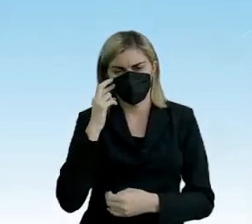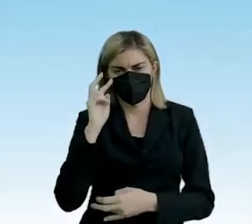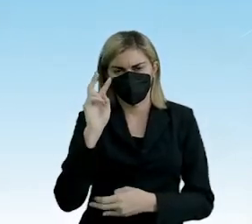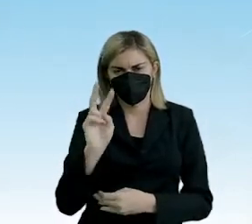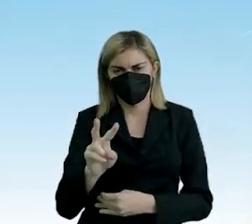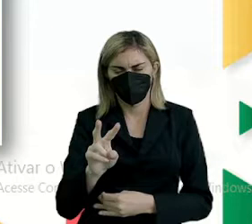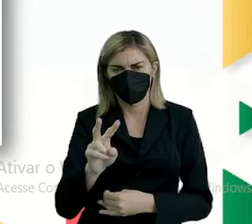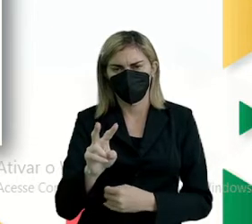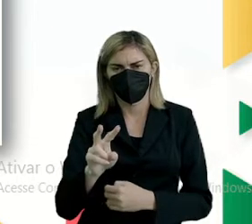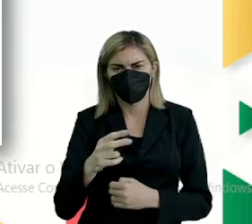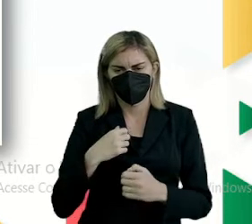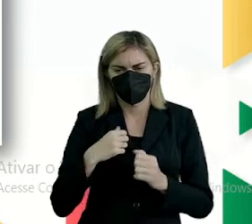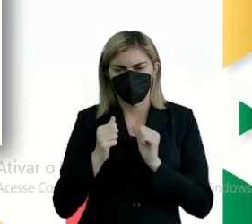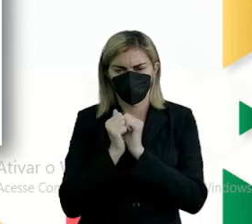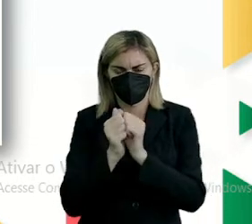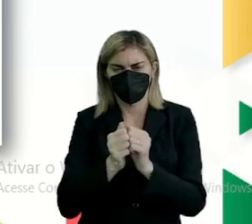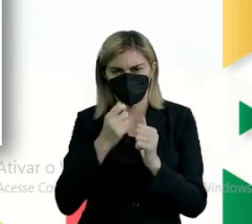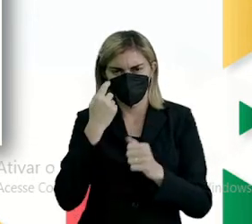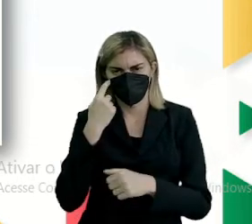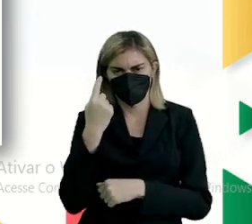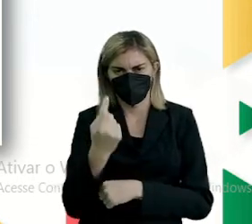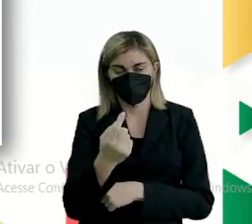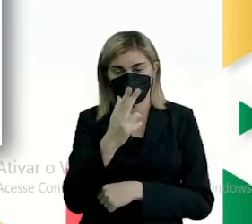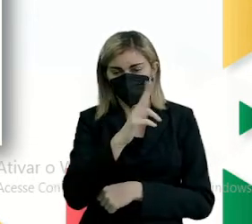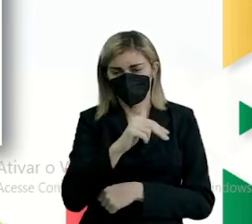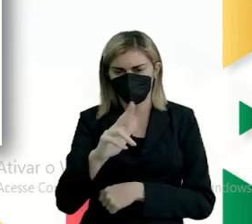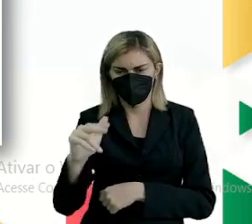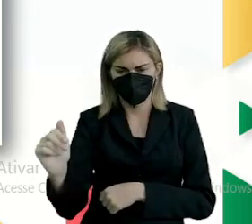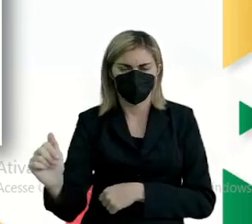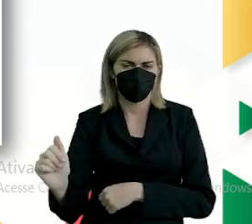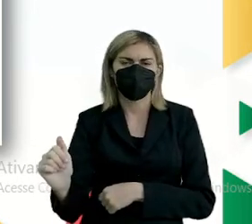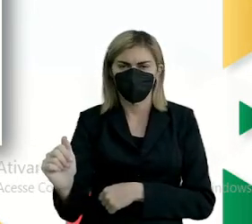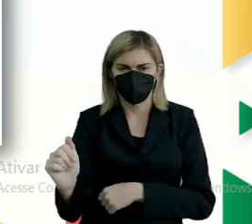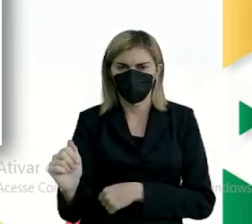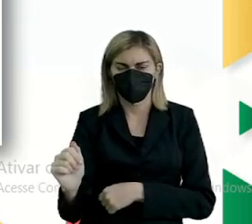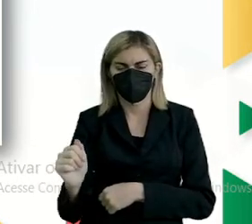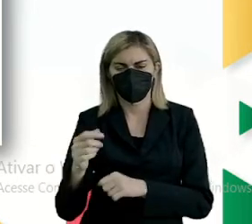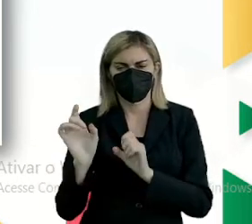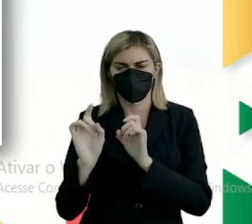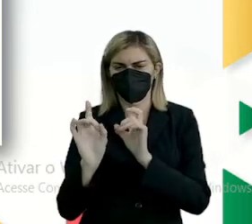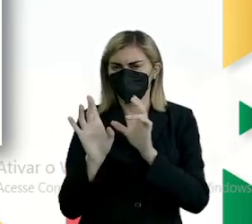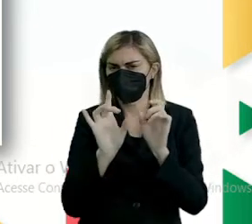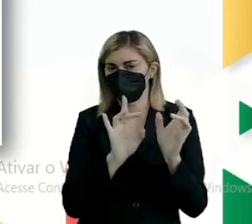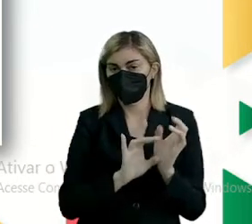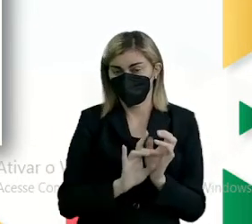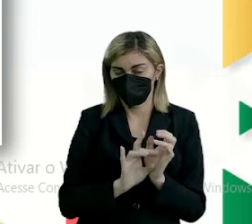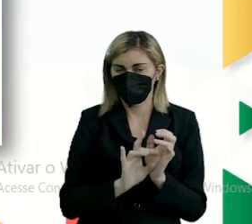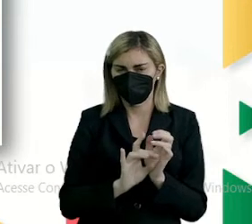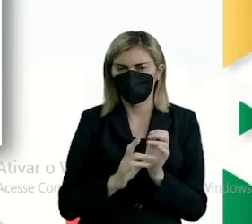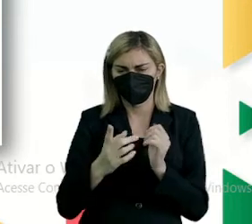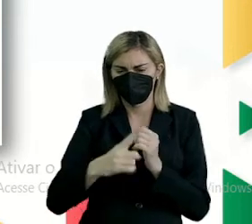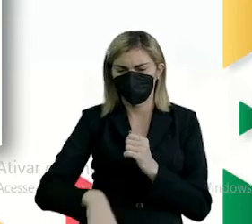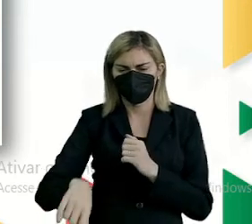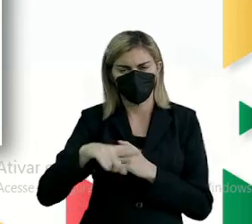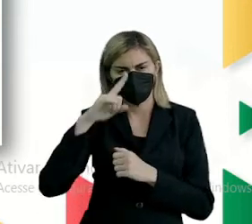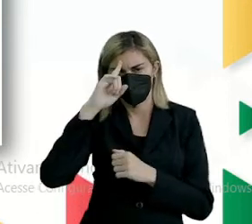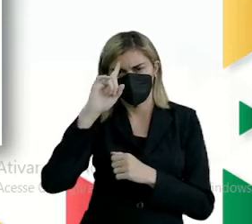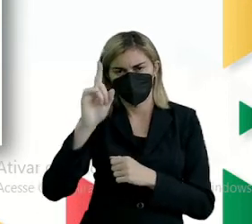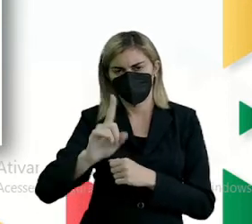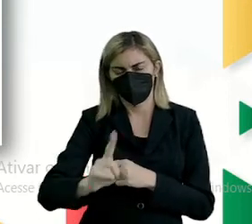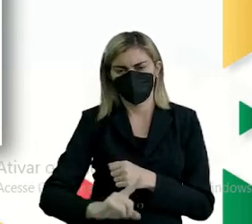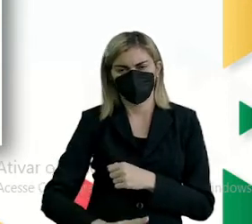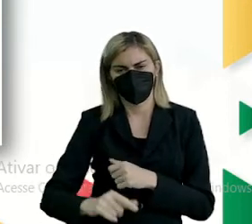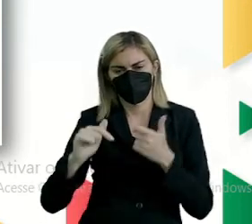outro aqui, acompanhando, acompanhe comigo. Nunca produzimos nem vendemos tanto. A gente não sabe se